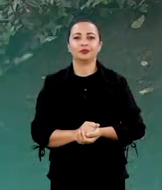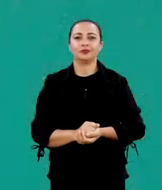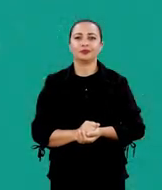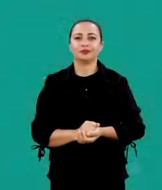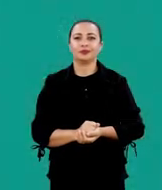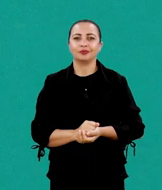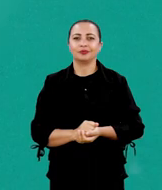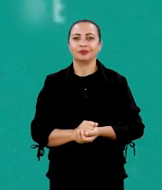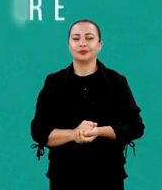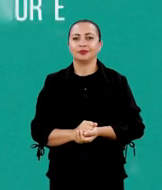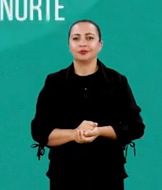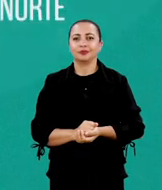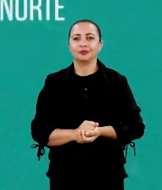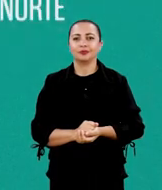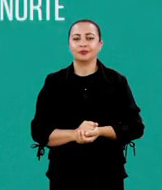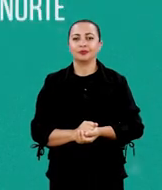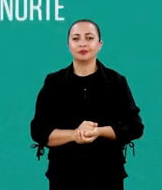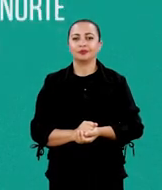Norte.